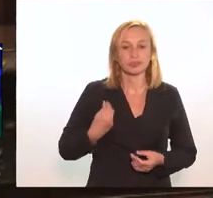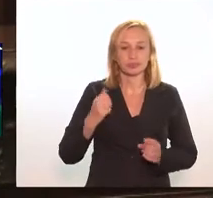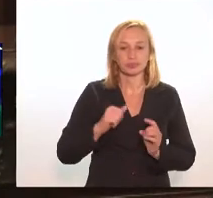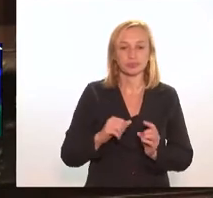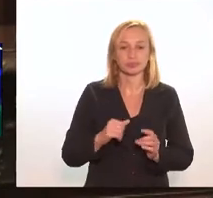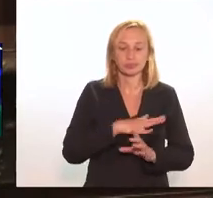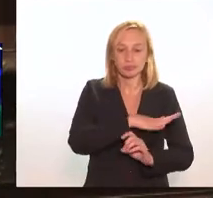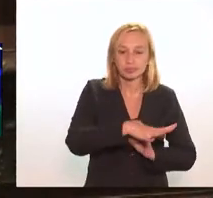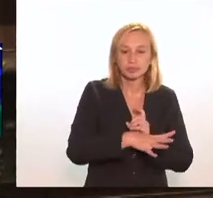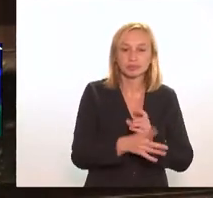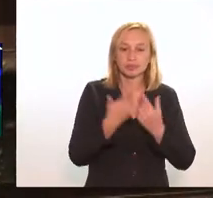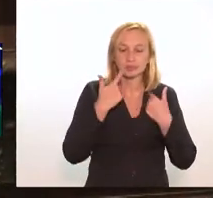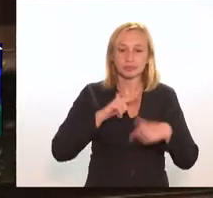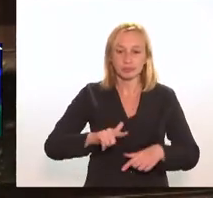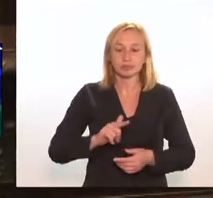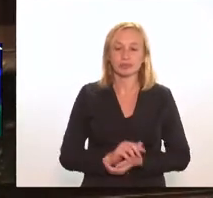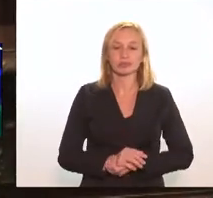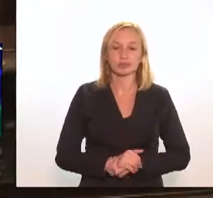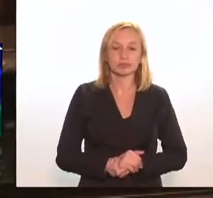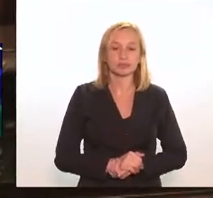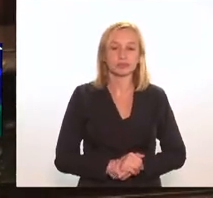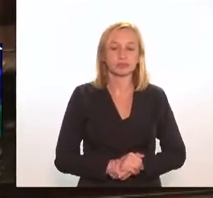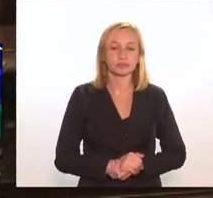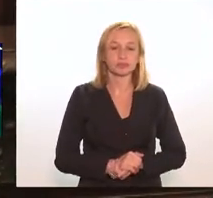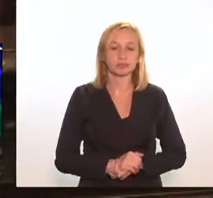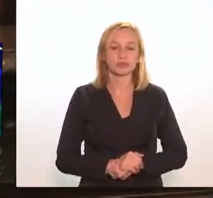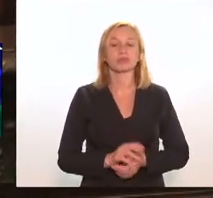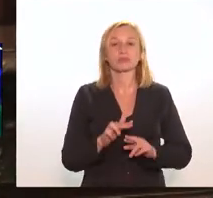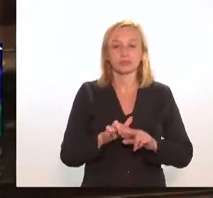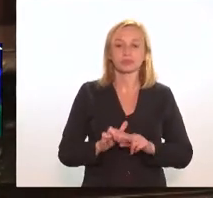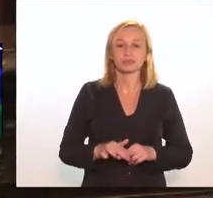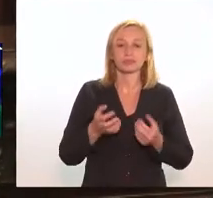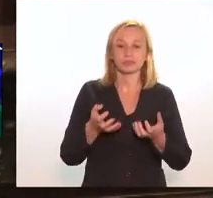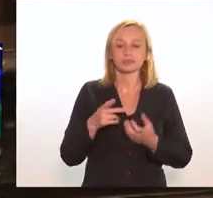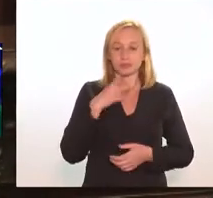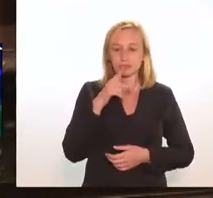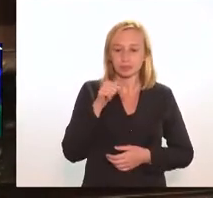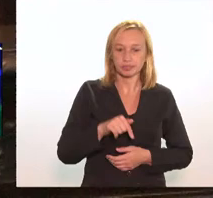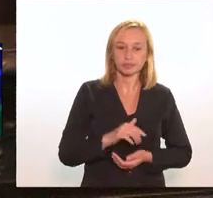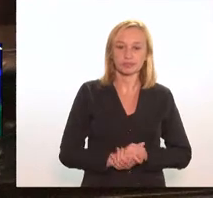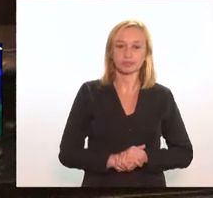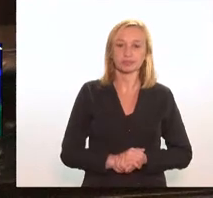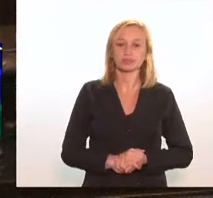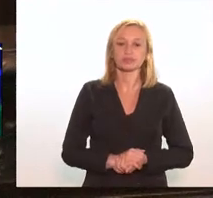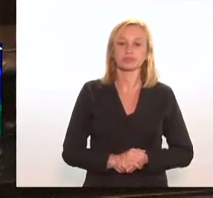socializam por meio da linguagem. Para concluir, por favor, deputado. Por meio da linguagem. Por isso, eu quero aqui dizer que fizemos